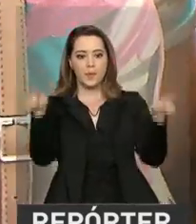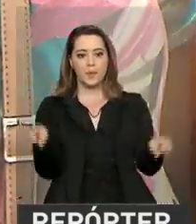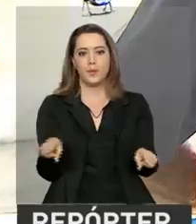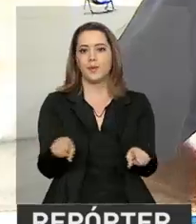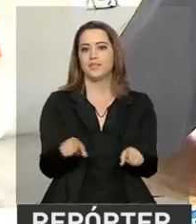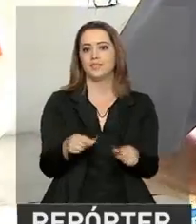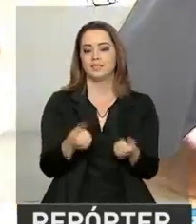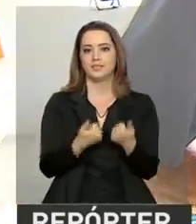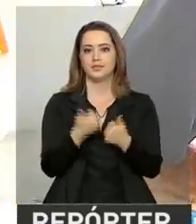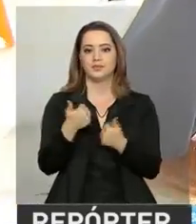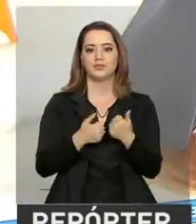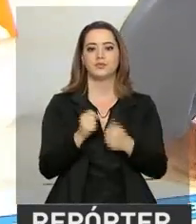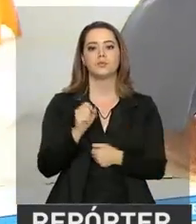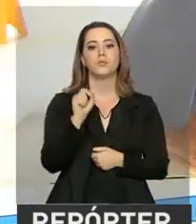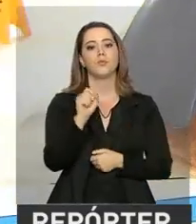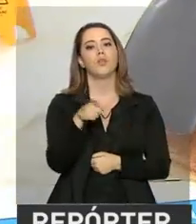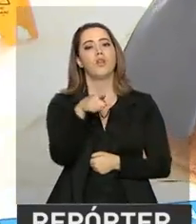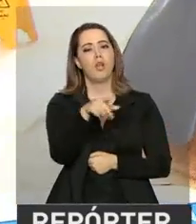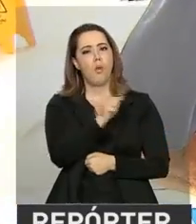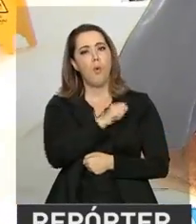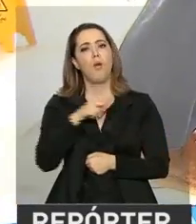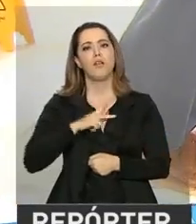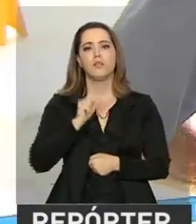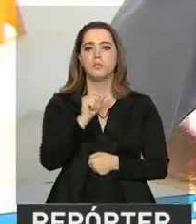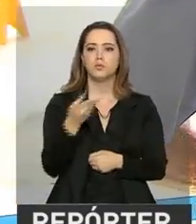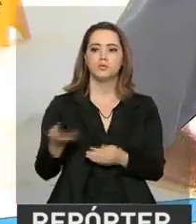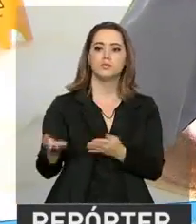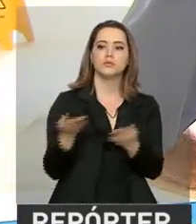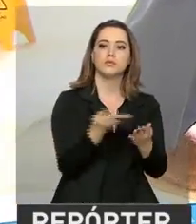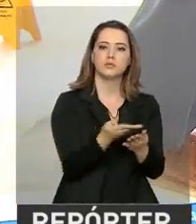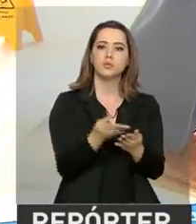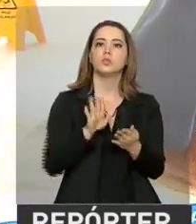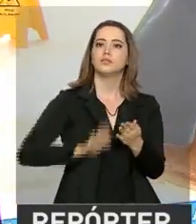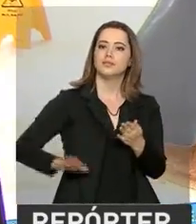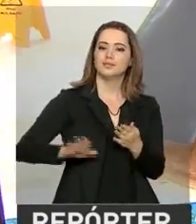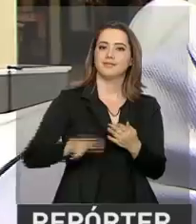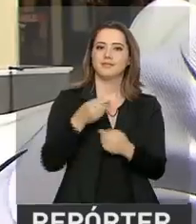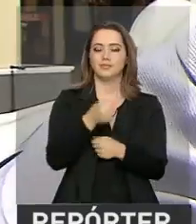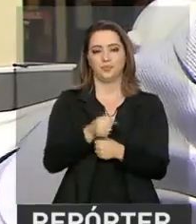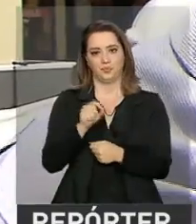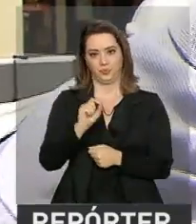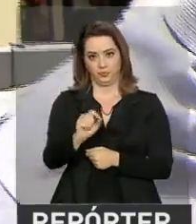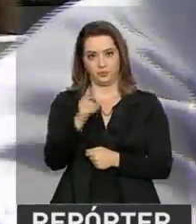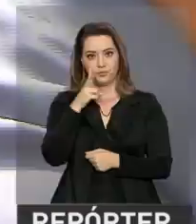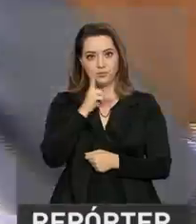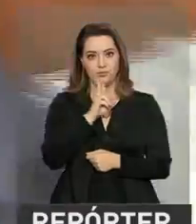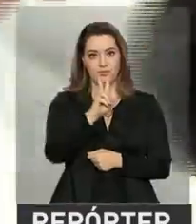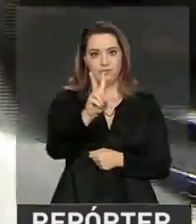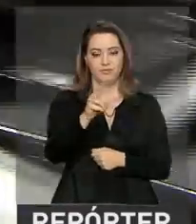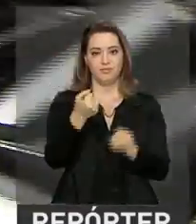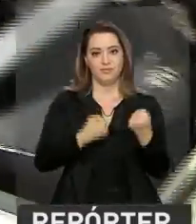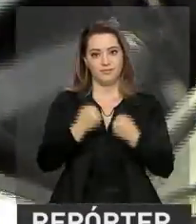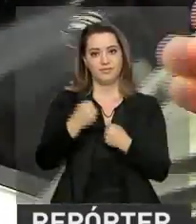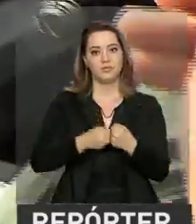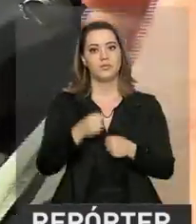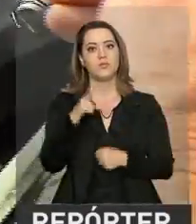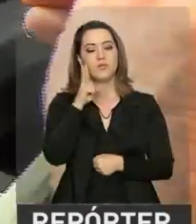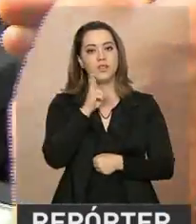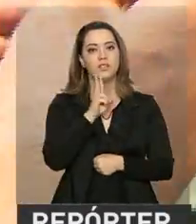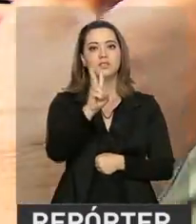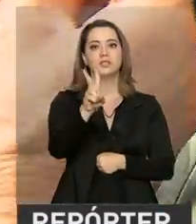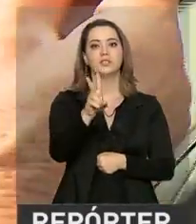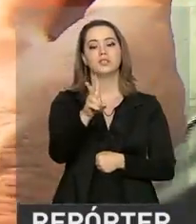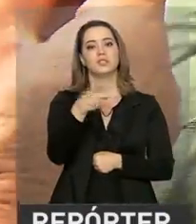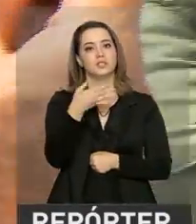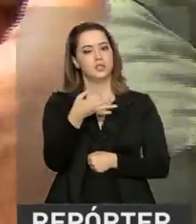piloto. Já o aposentado Gumercindo levou o bisneto de 6 anos para ver o avião. Além da curiosidade, ele acha que a exposição